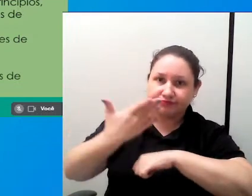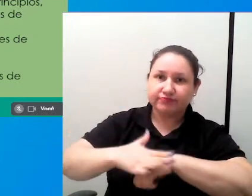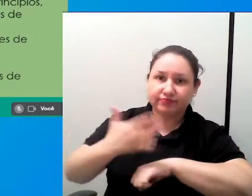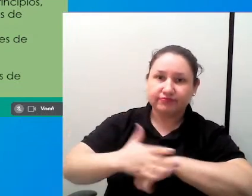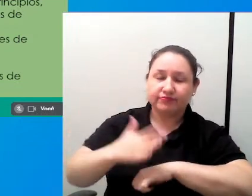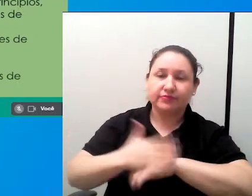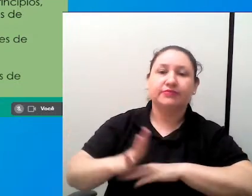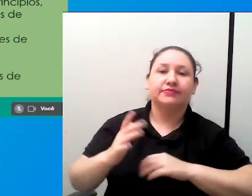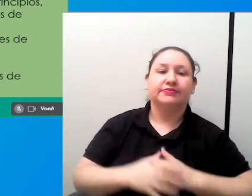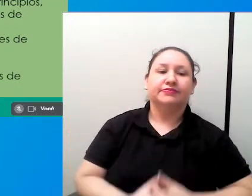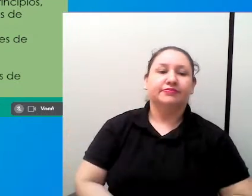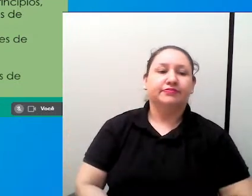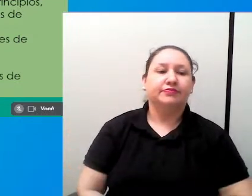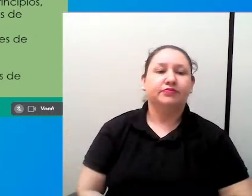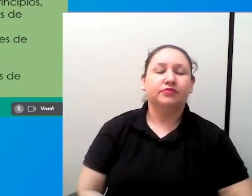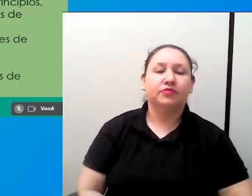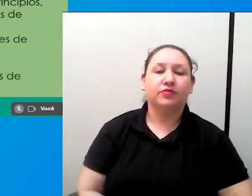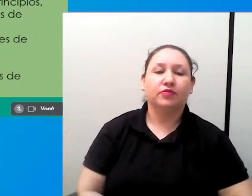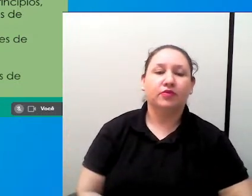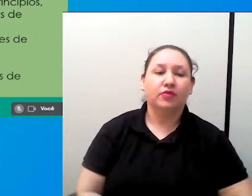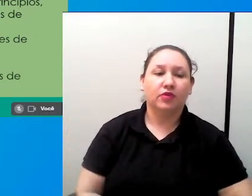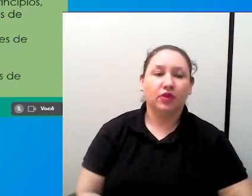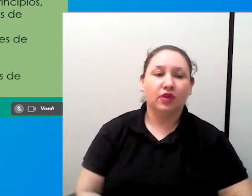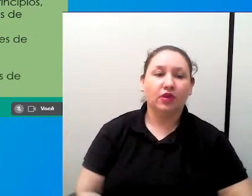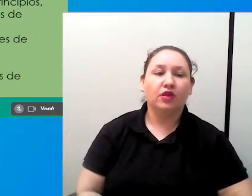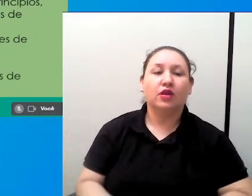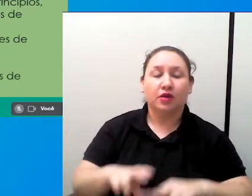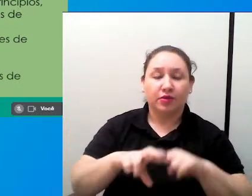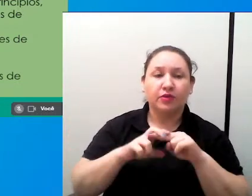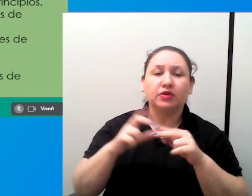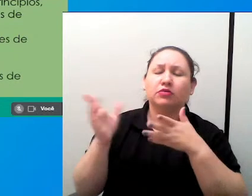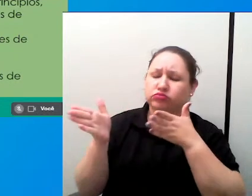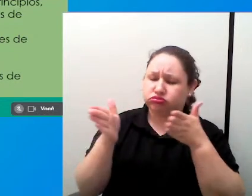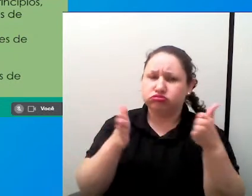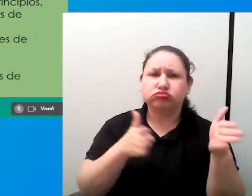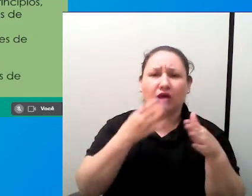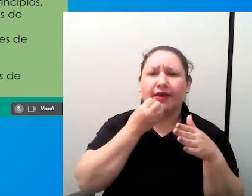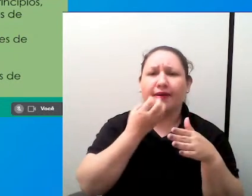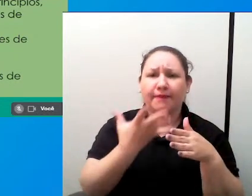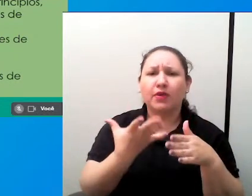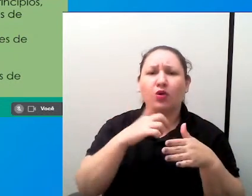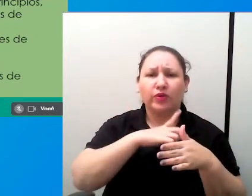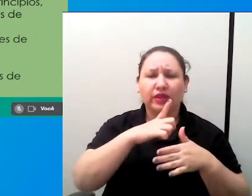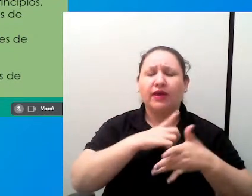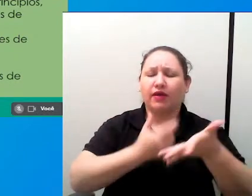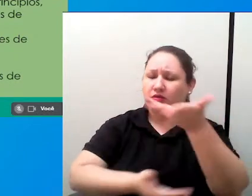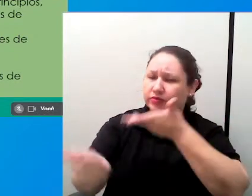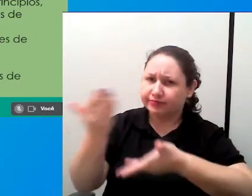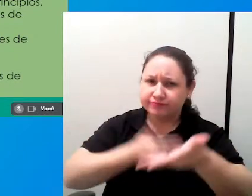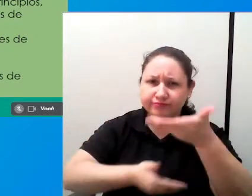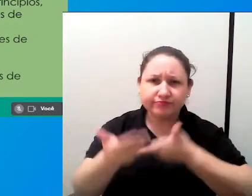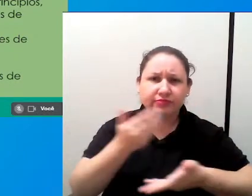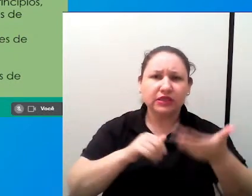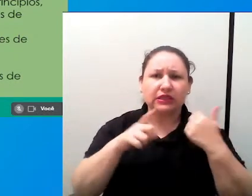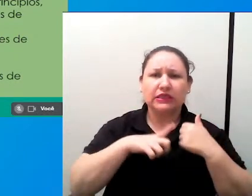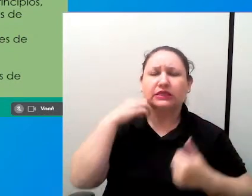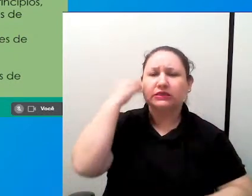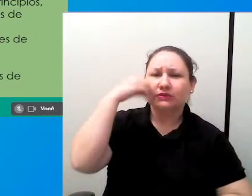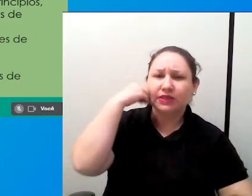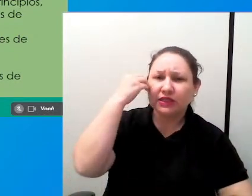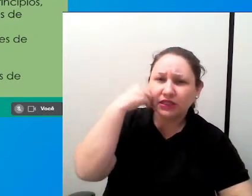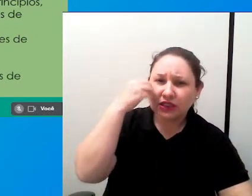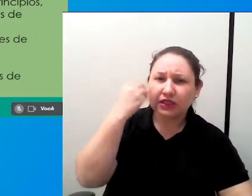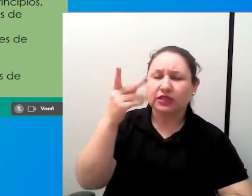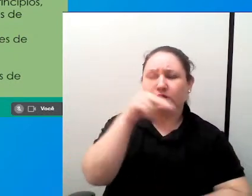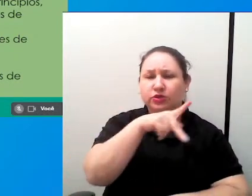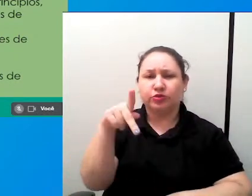da sociedade. Então, é um processo muito rico, né, de troca de experiência dos professores com